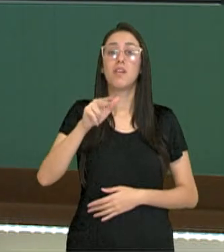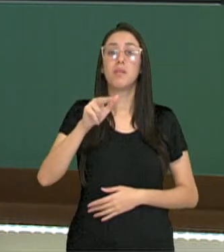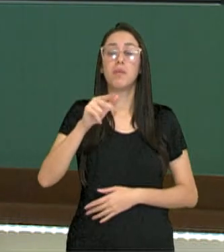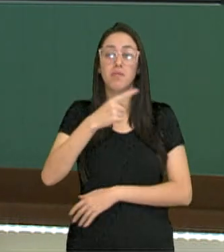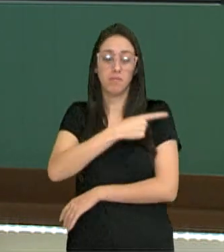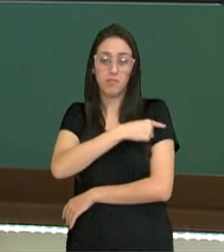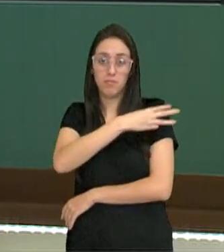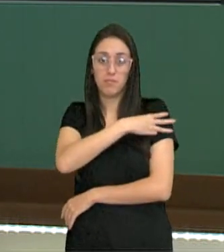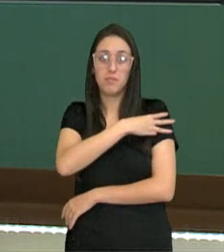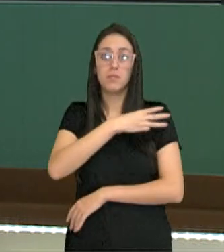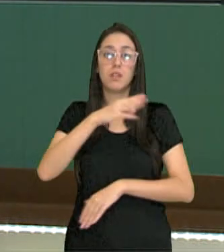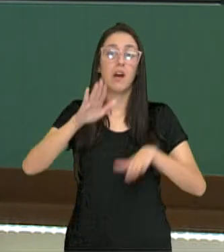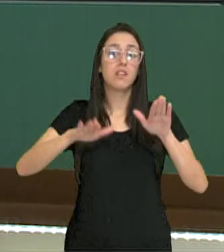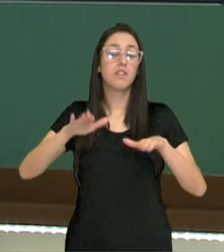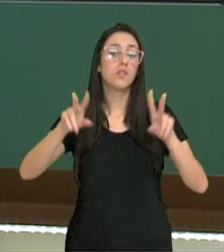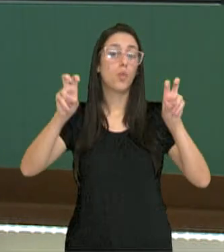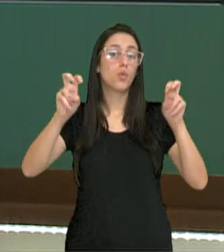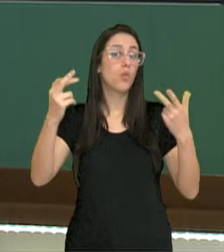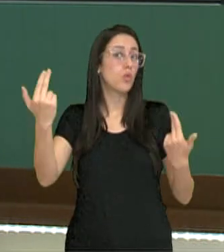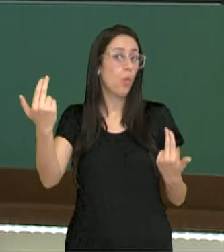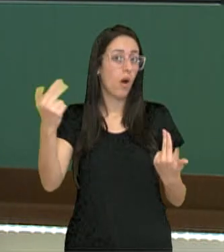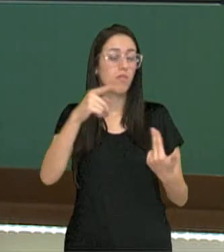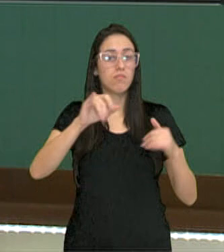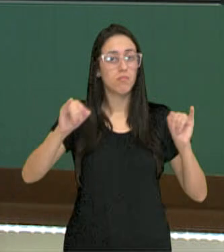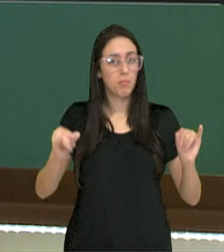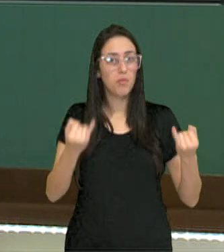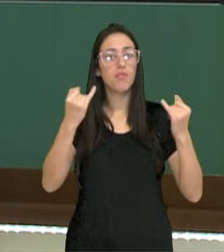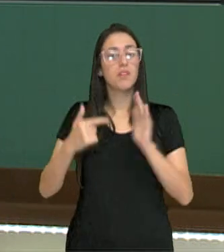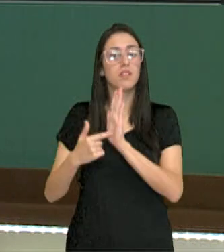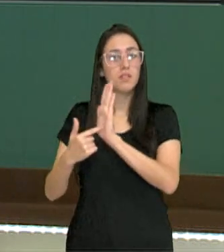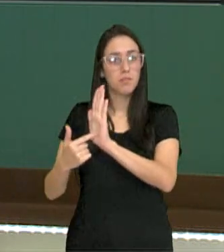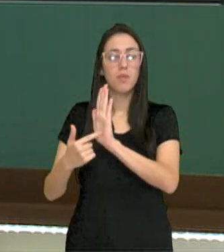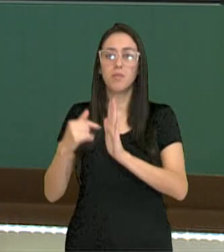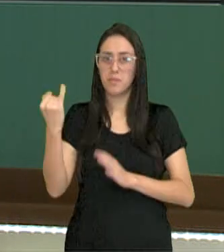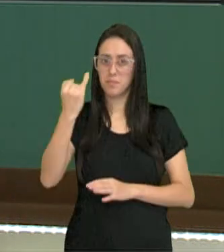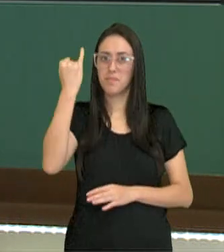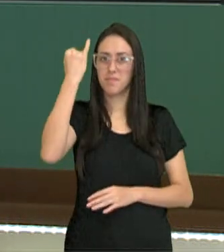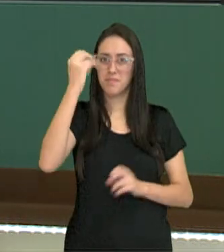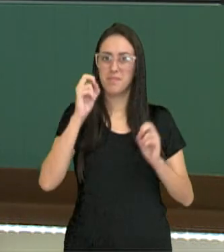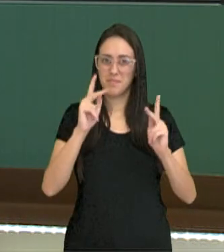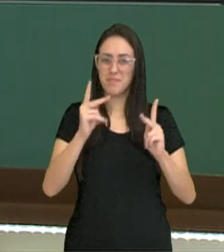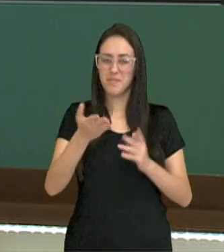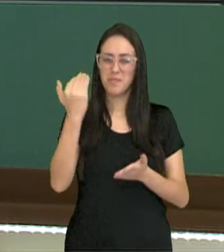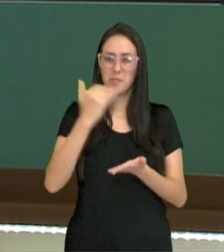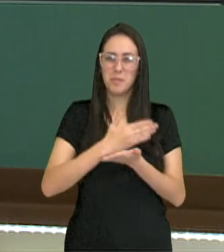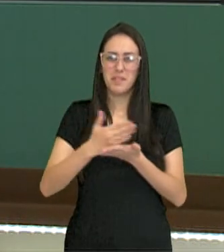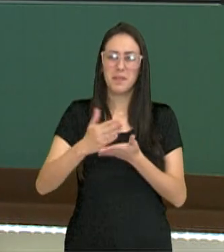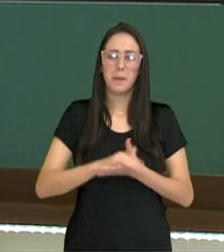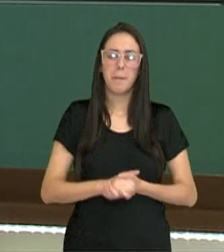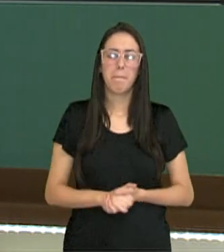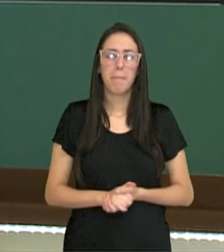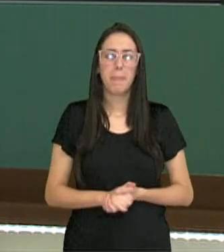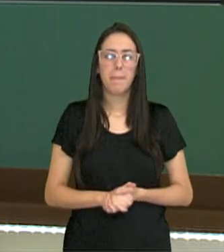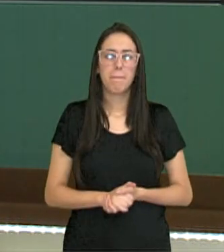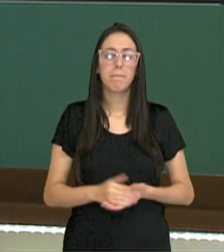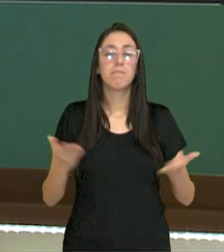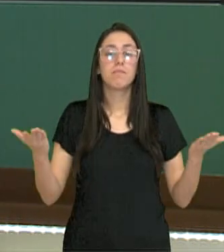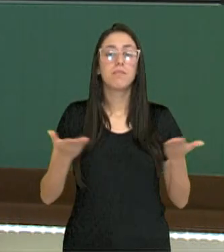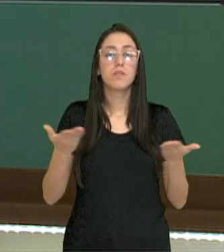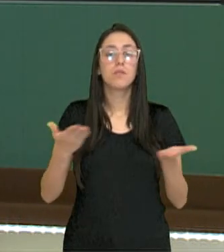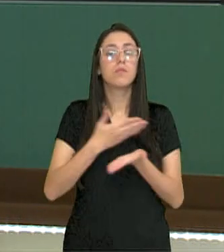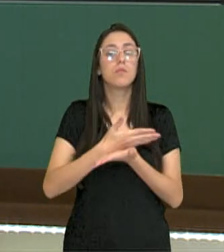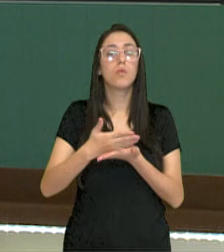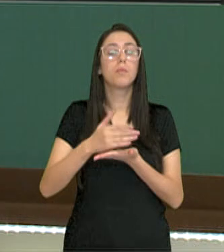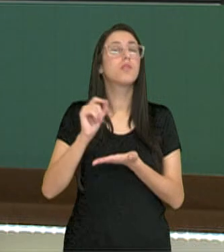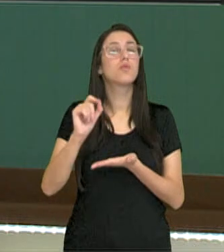aprendendo sobre esse assunto. Além de mostrar para o seu professor e para a sua professora de ciências. Então vamos começar? O nosso início sempre